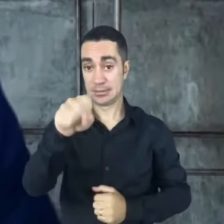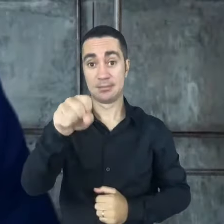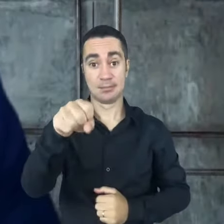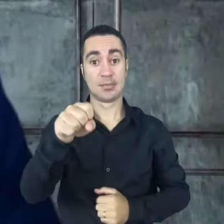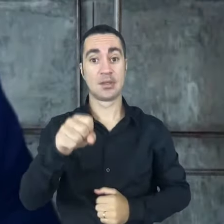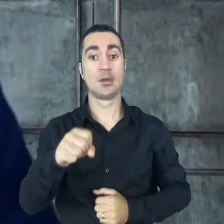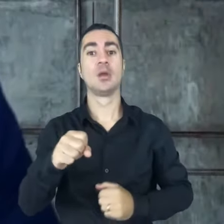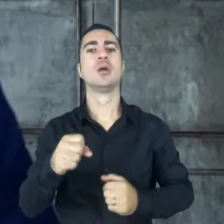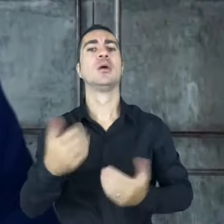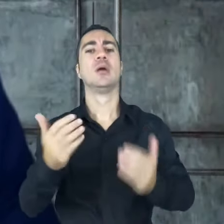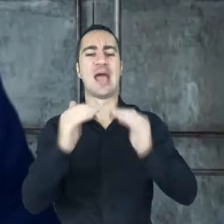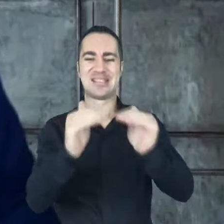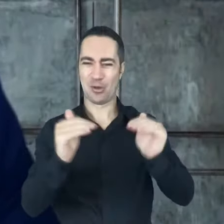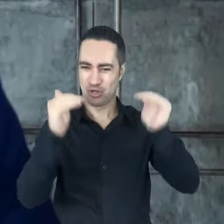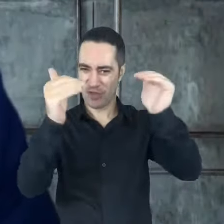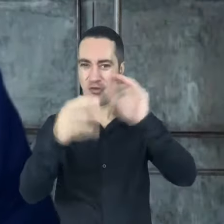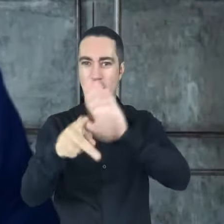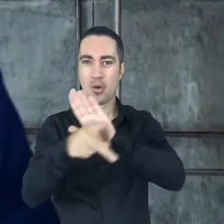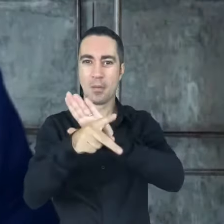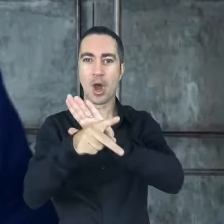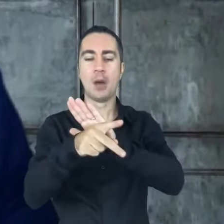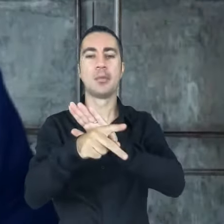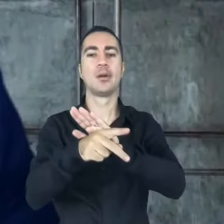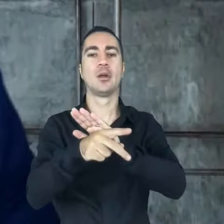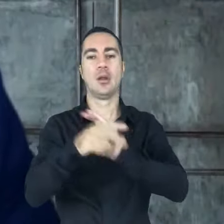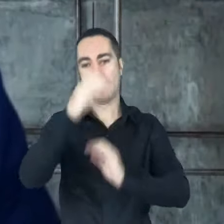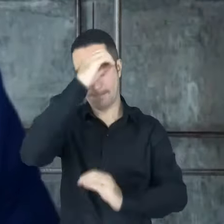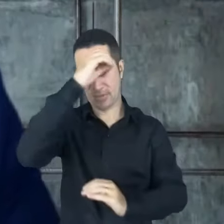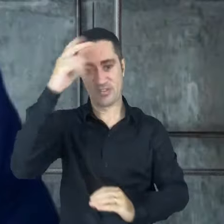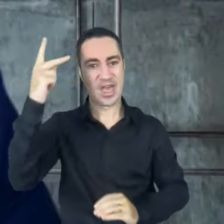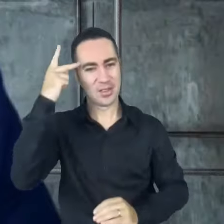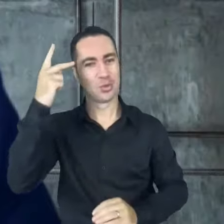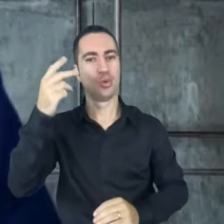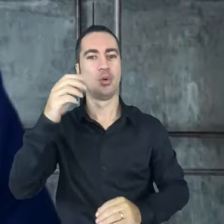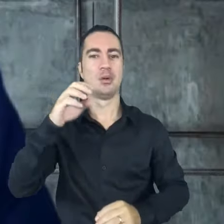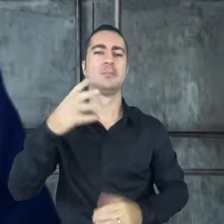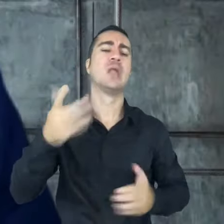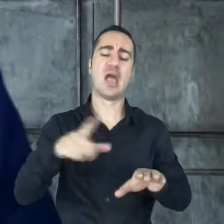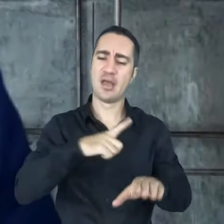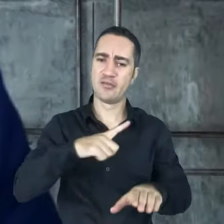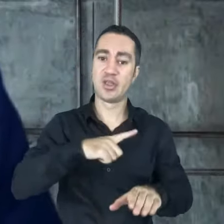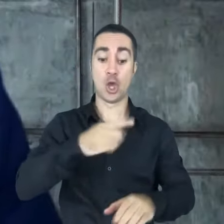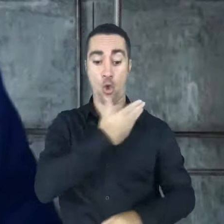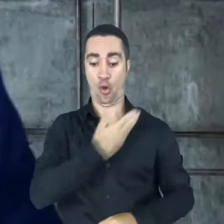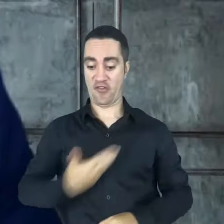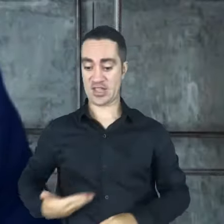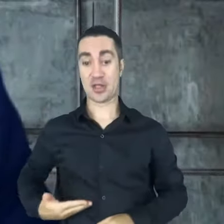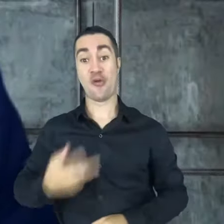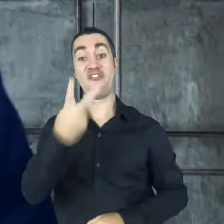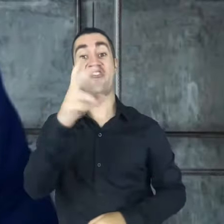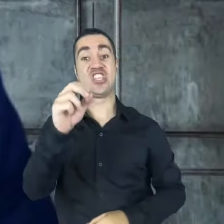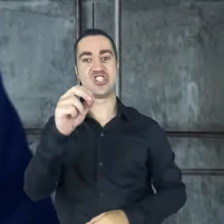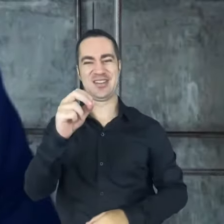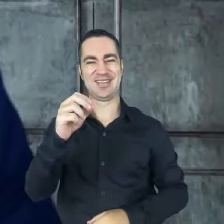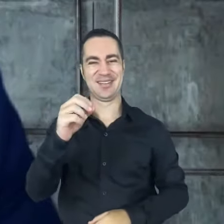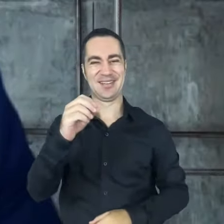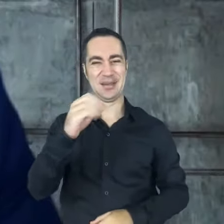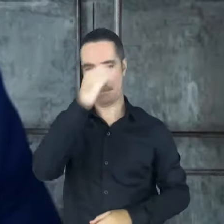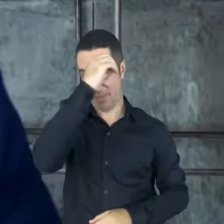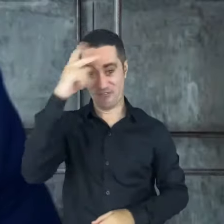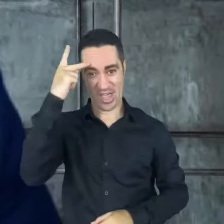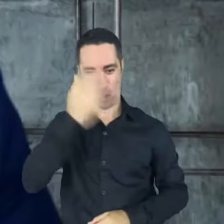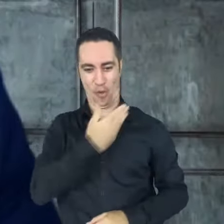Subnacionais, então prefeitos e estados. A gente teve 20 governadores na COP, né? Uma presença muito forte também